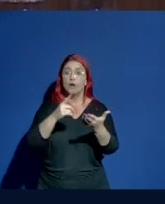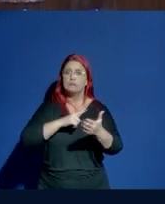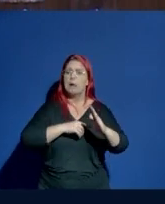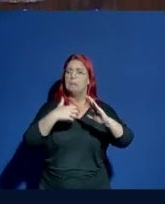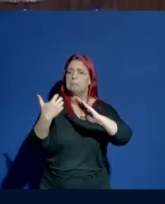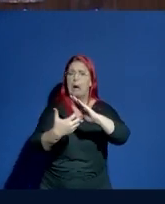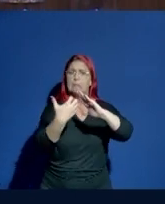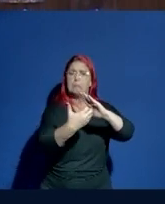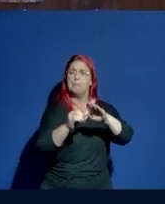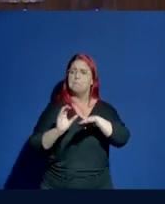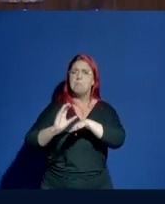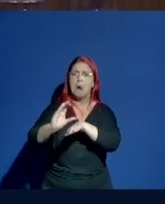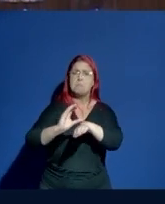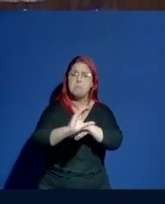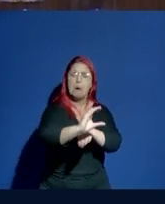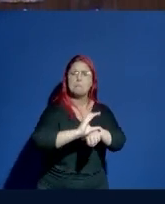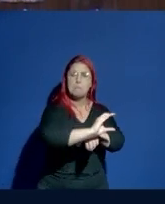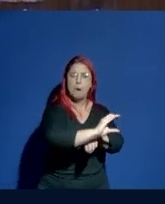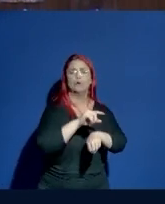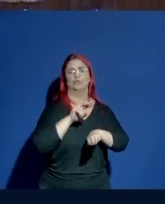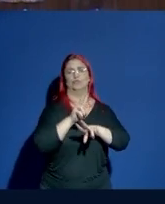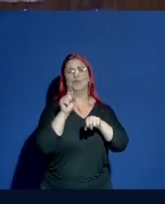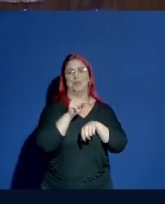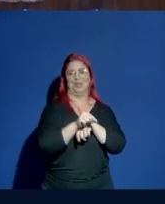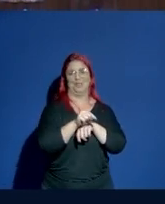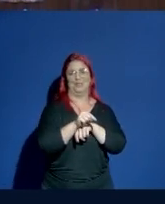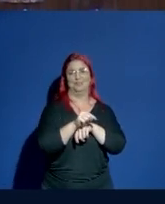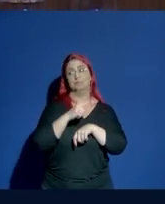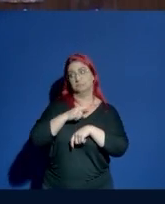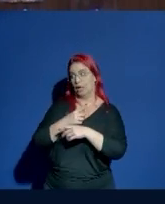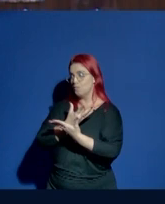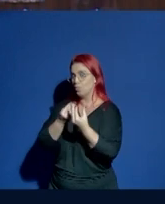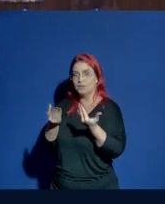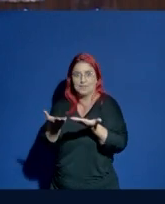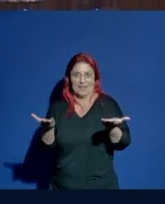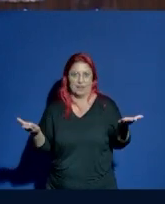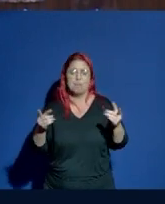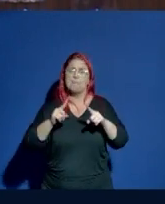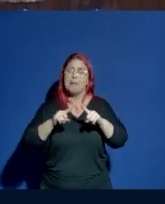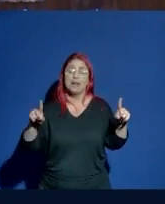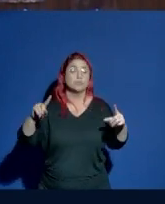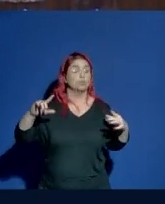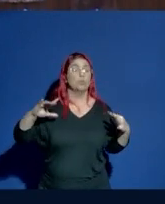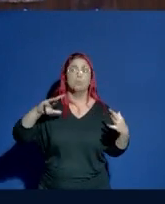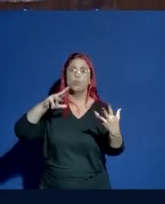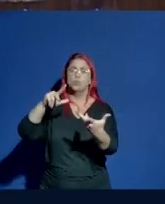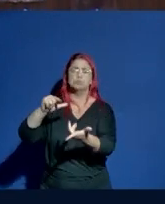empresas investindo, né, três estão aqui, mas são milhares no mundo inteiro,